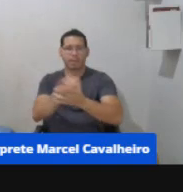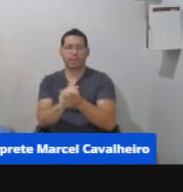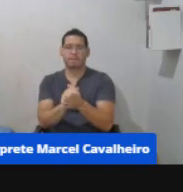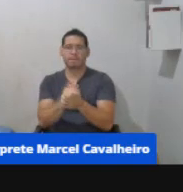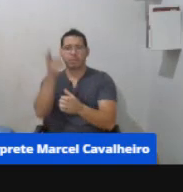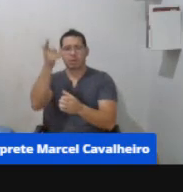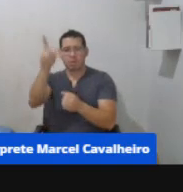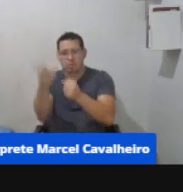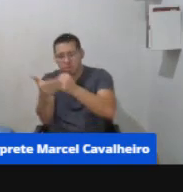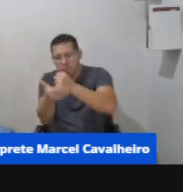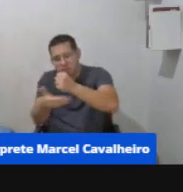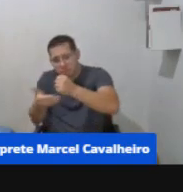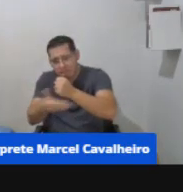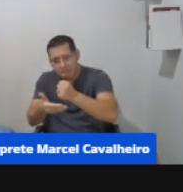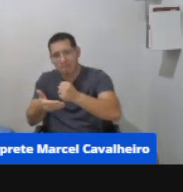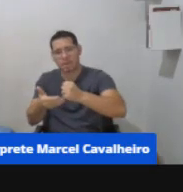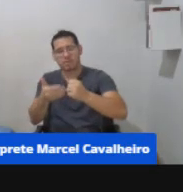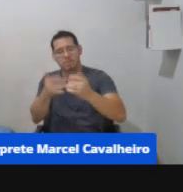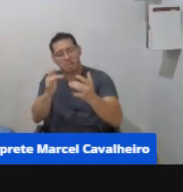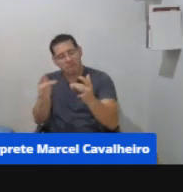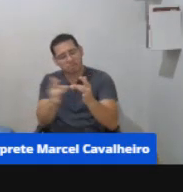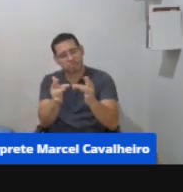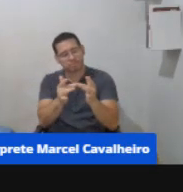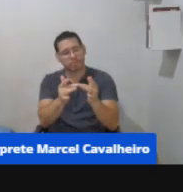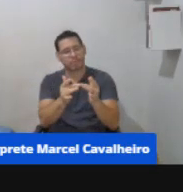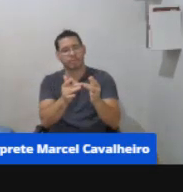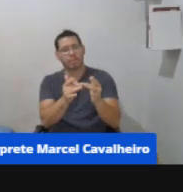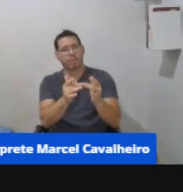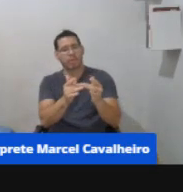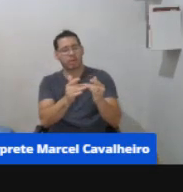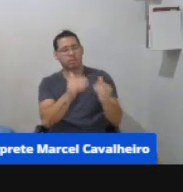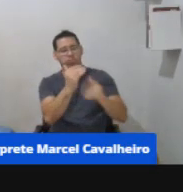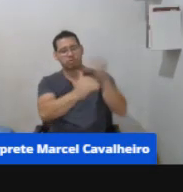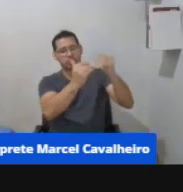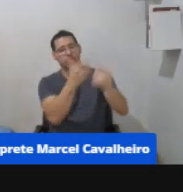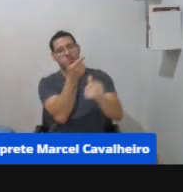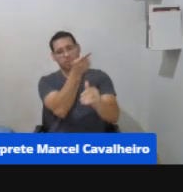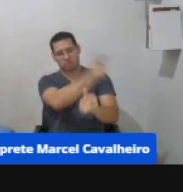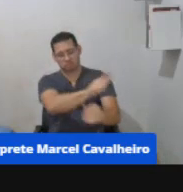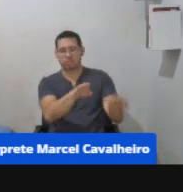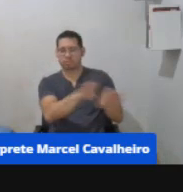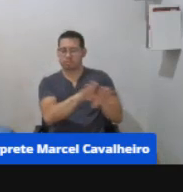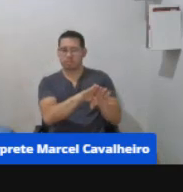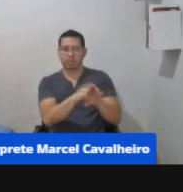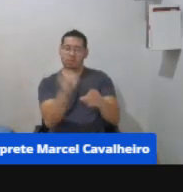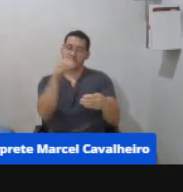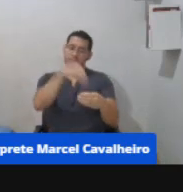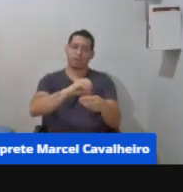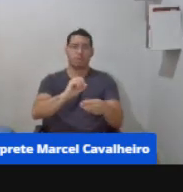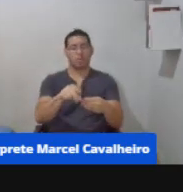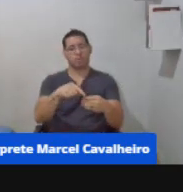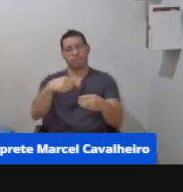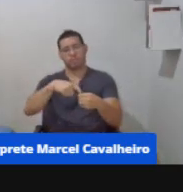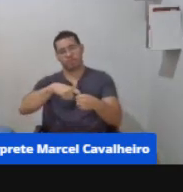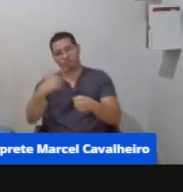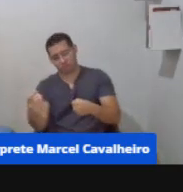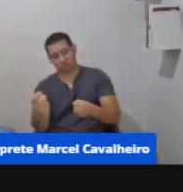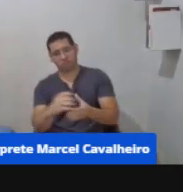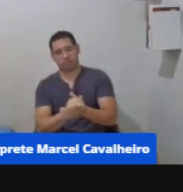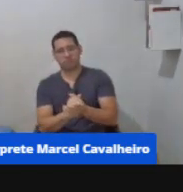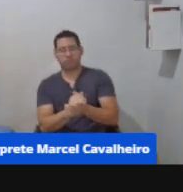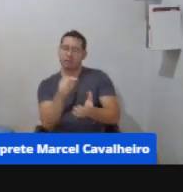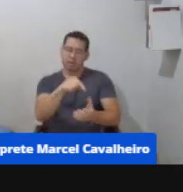para se interrelacionarem com o desenvolvimento das demais, dentro ou fora do campo de atuação.